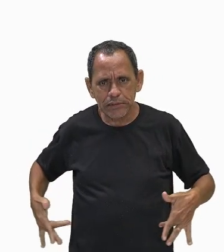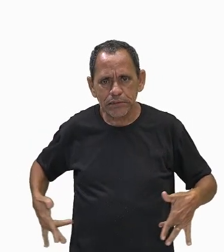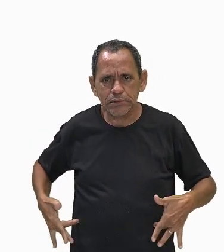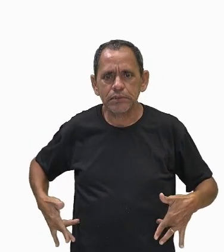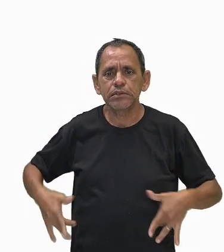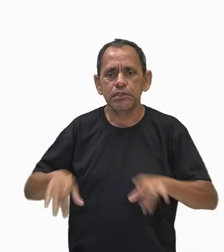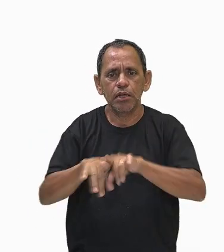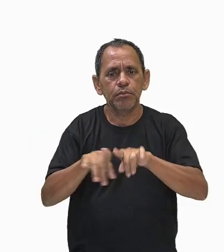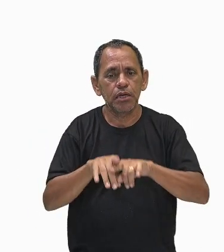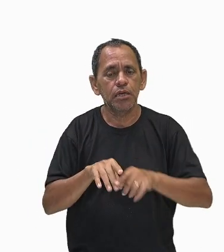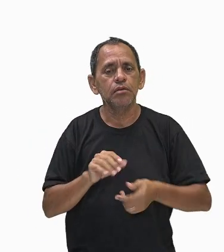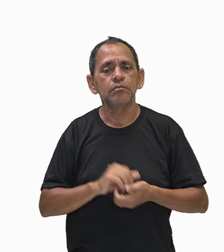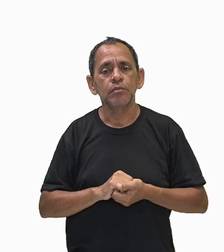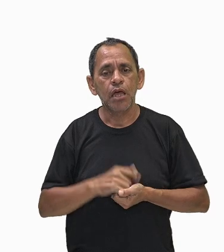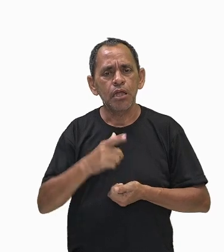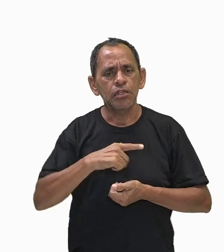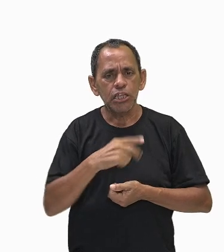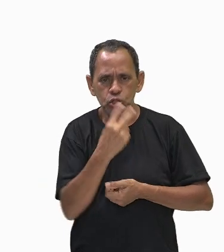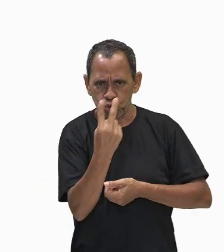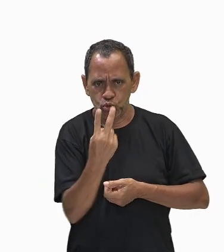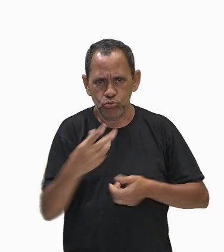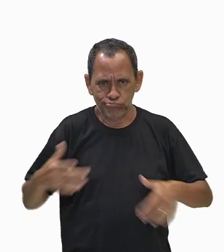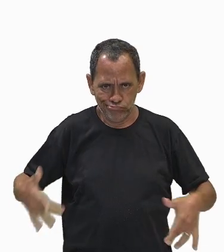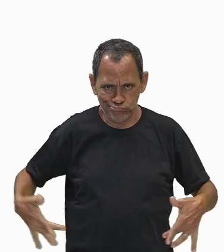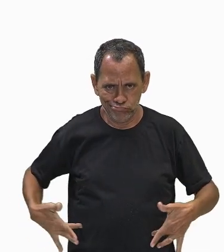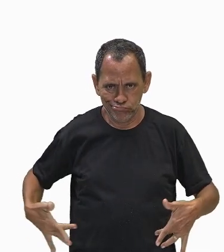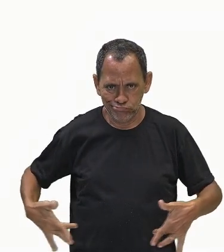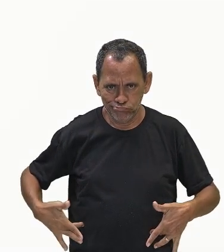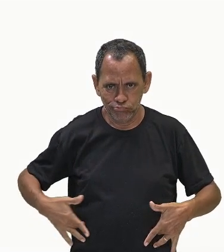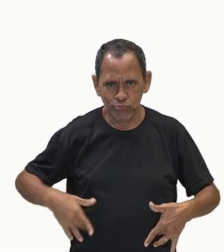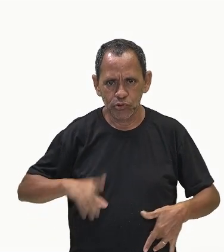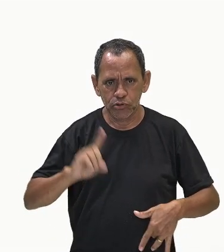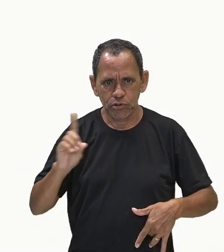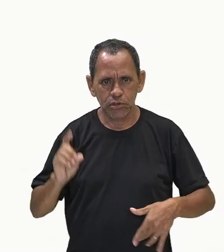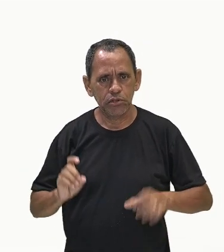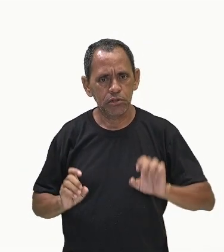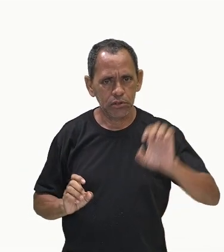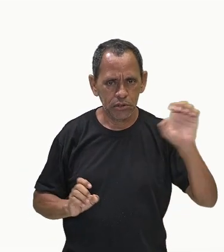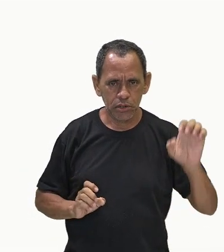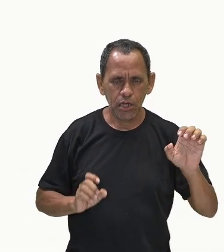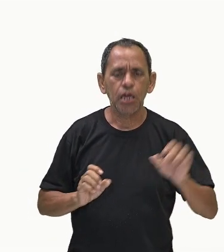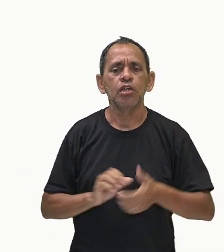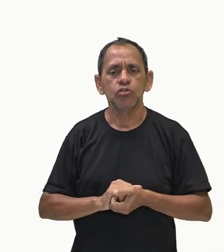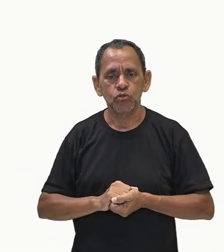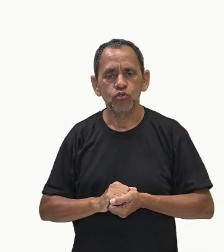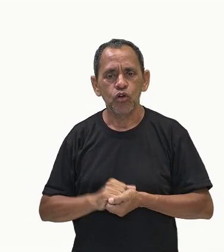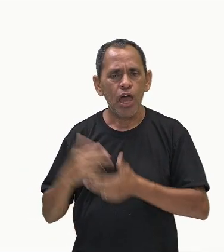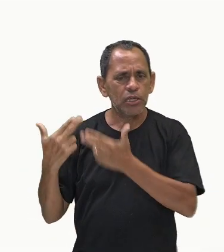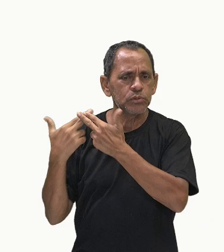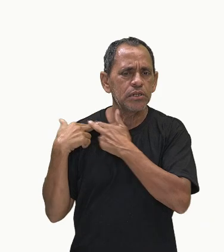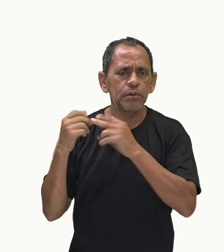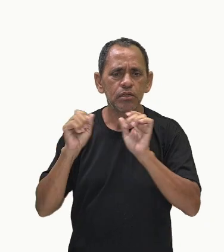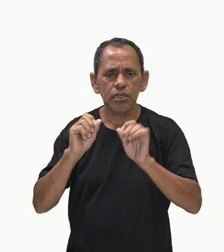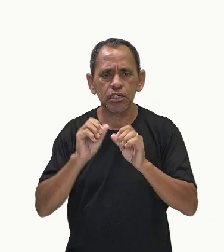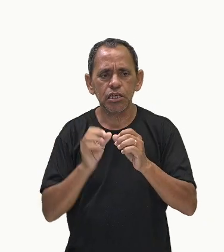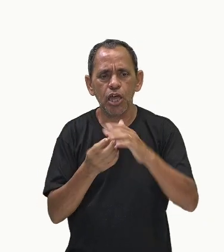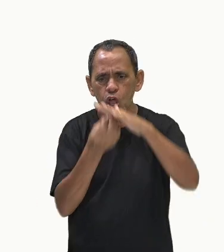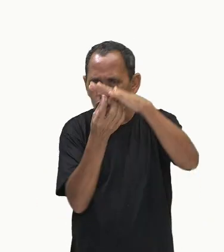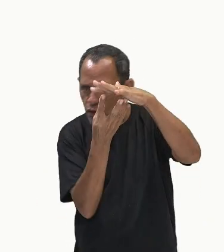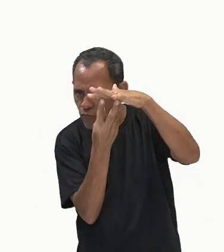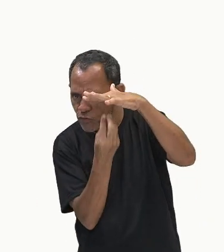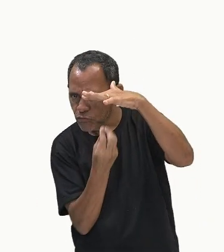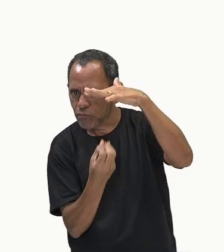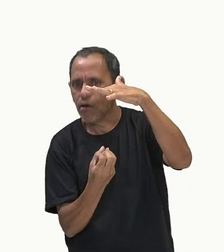Então, os rins, eles têm um papel, anotem, isso é muito importante, de filtrar o sangue e produzir a urina.